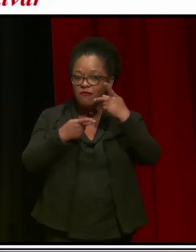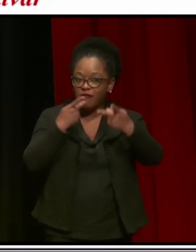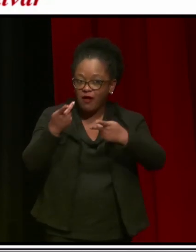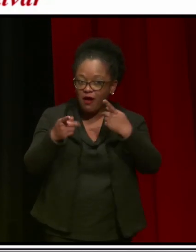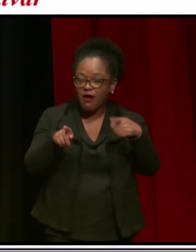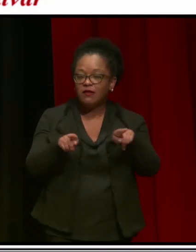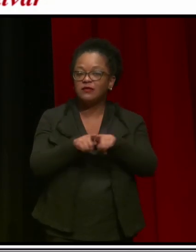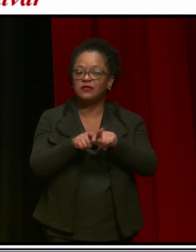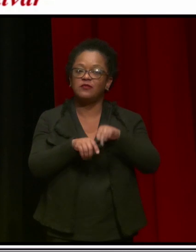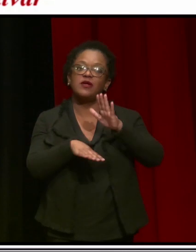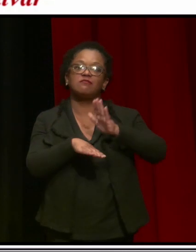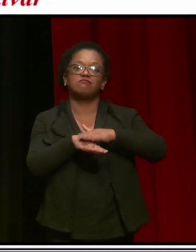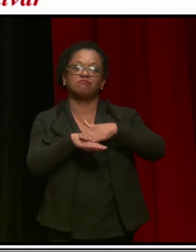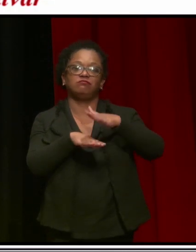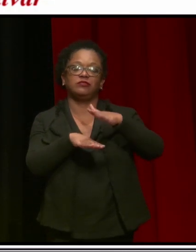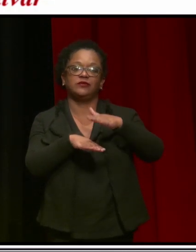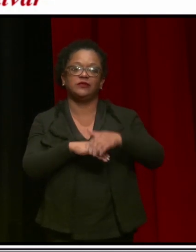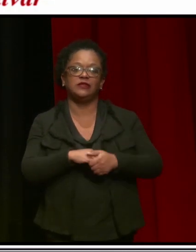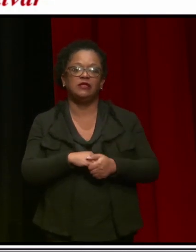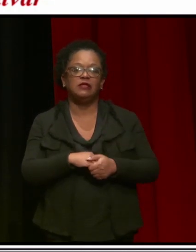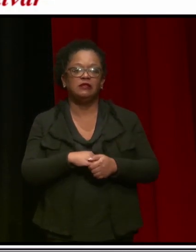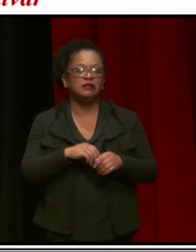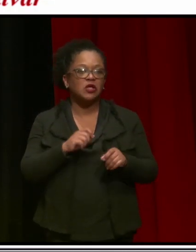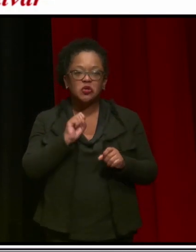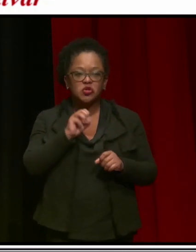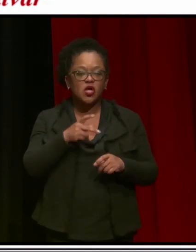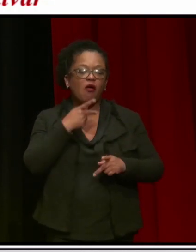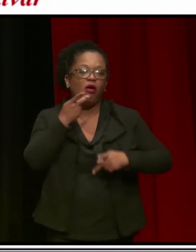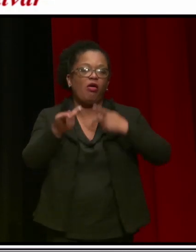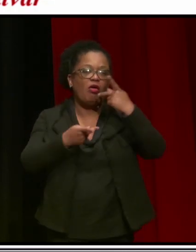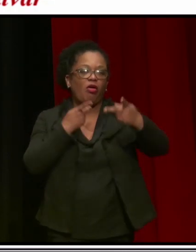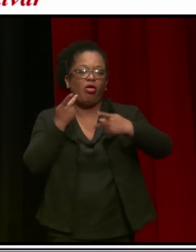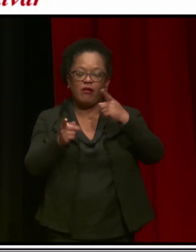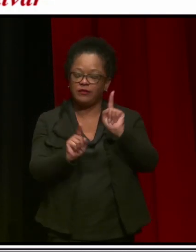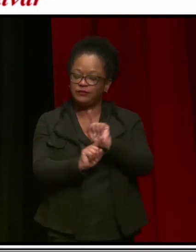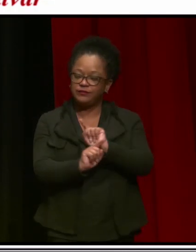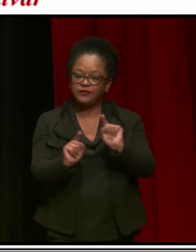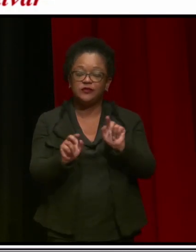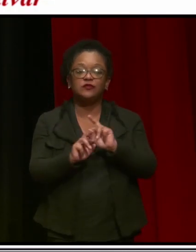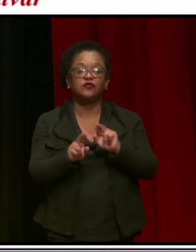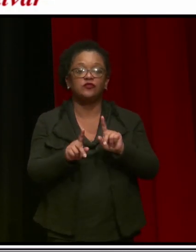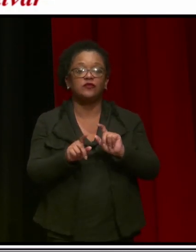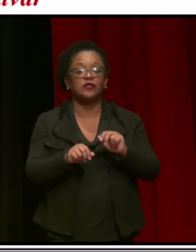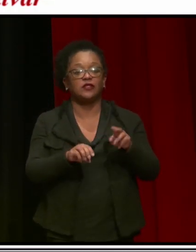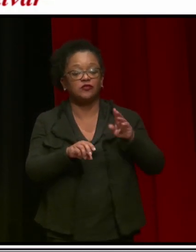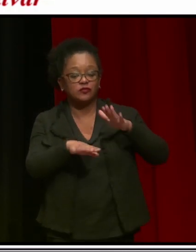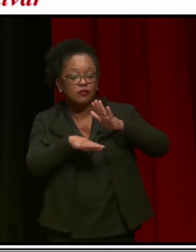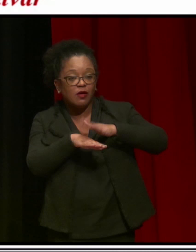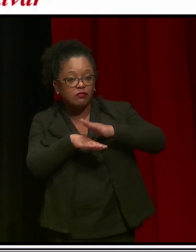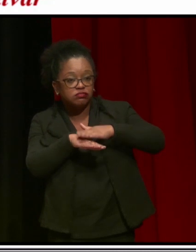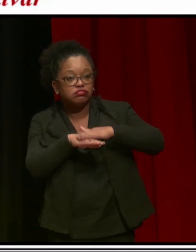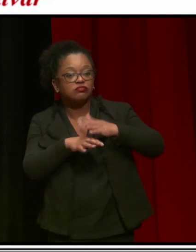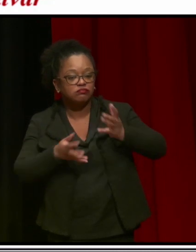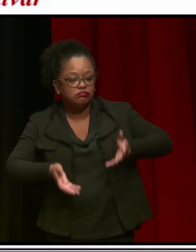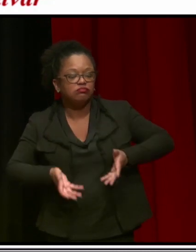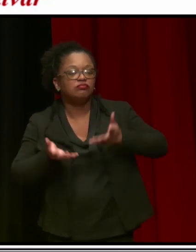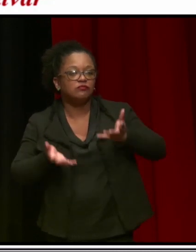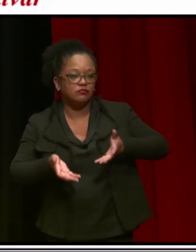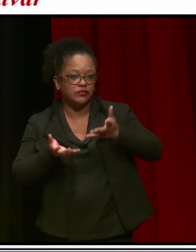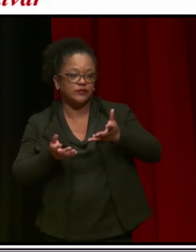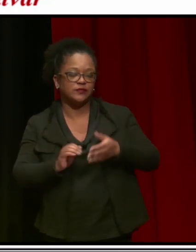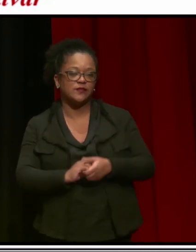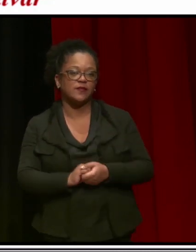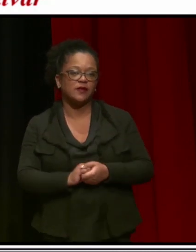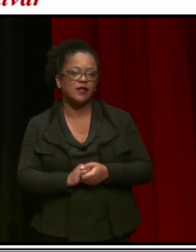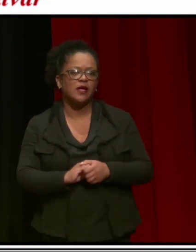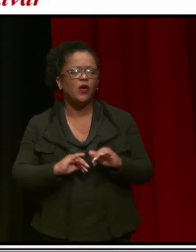ação. Jesus não só blá, blá, blá, blá. Jesus fazia coisa acontecer. Então, agora, qual é o